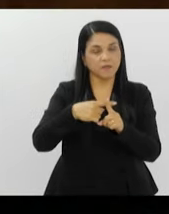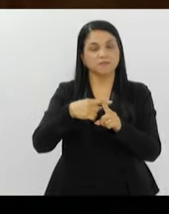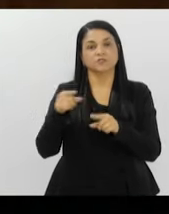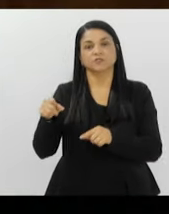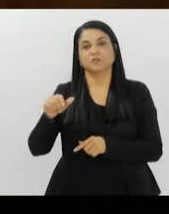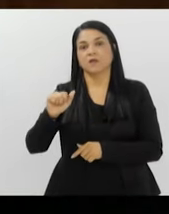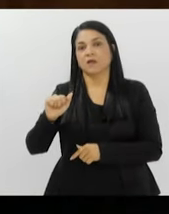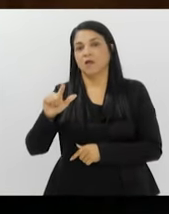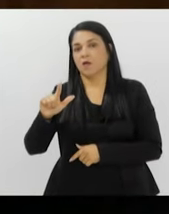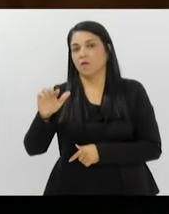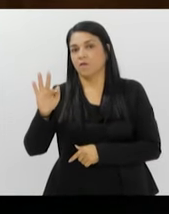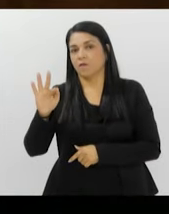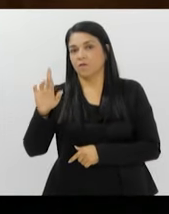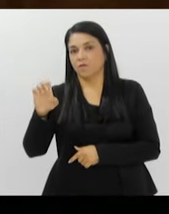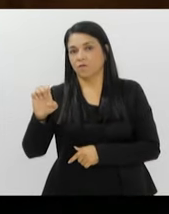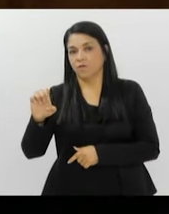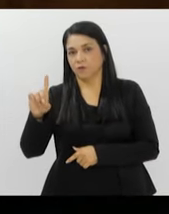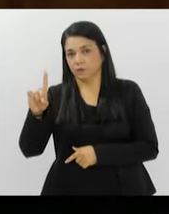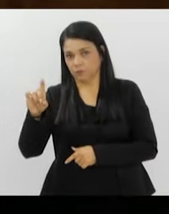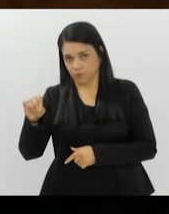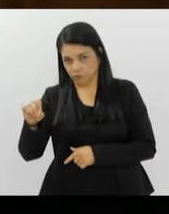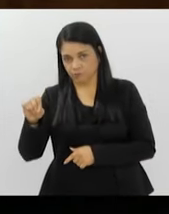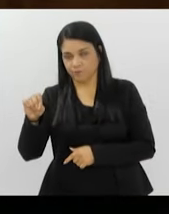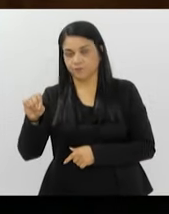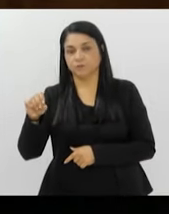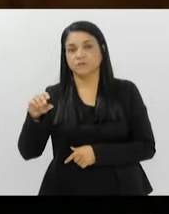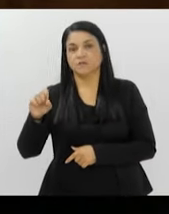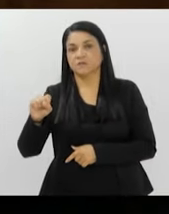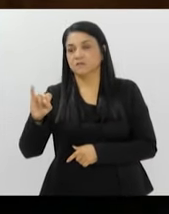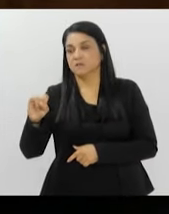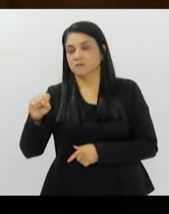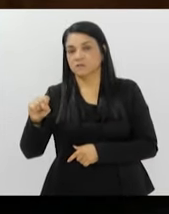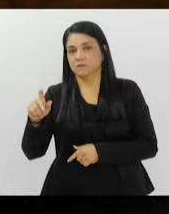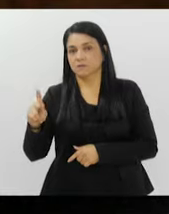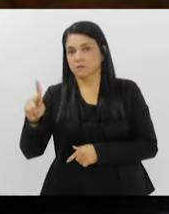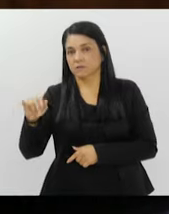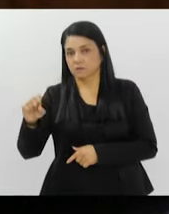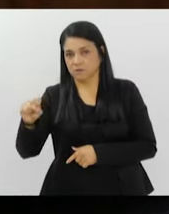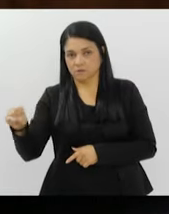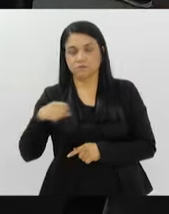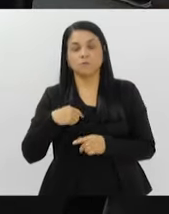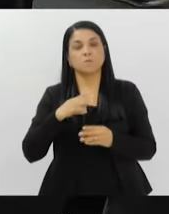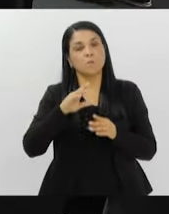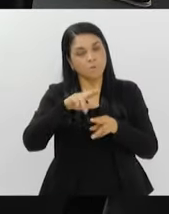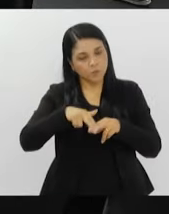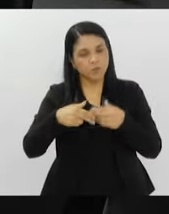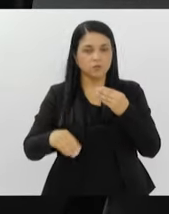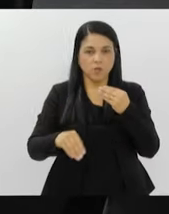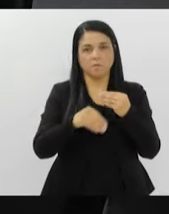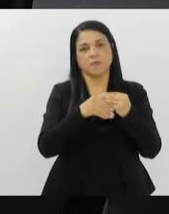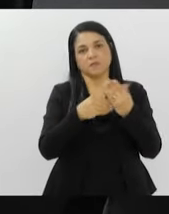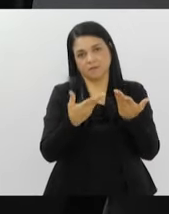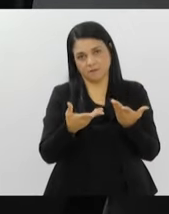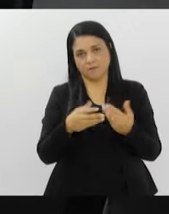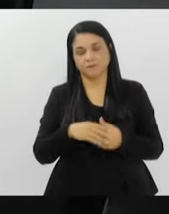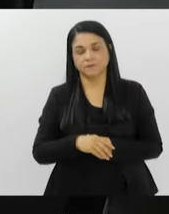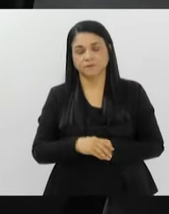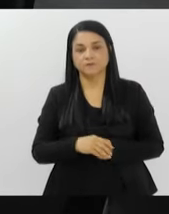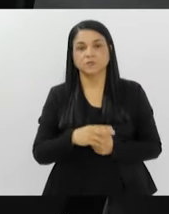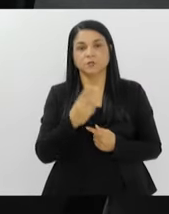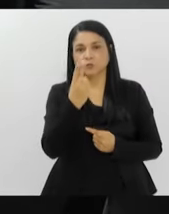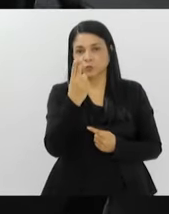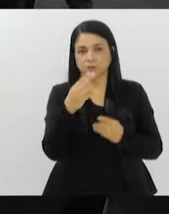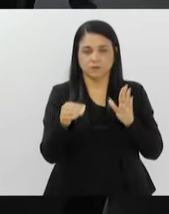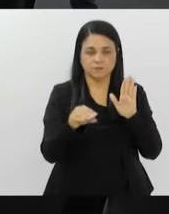pela anterior por isso a emenda senhora Presidente tá emendado a proposta recebeu Du